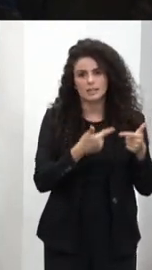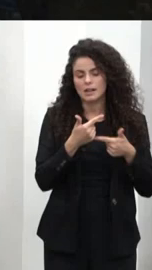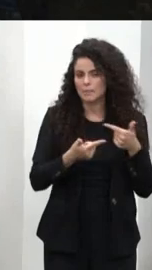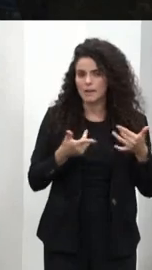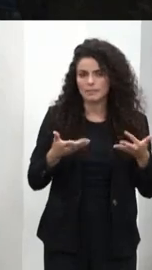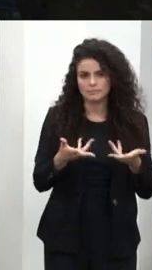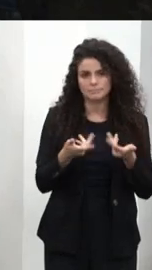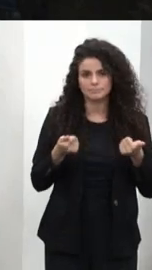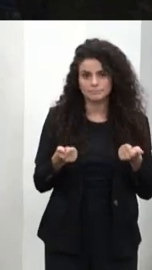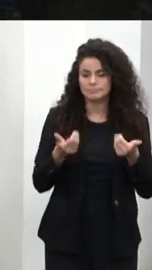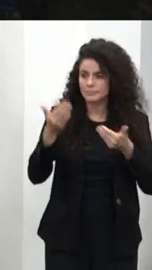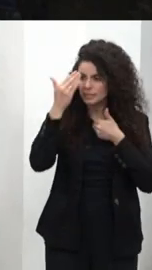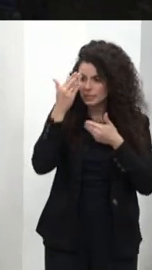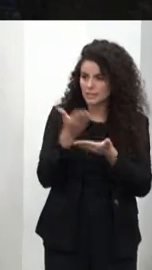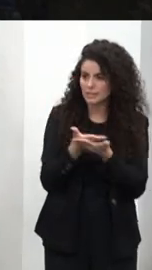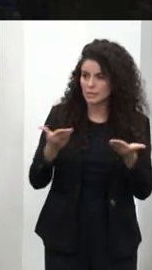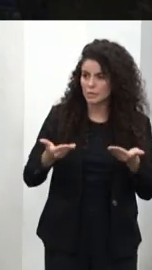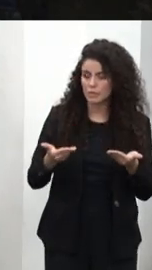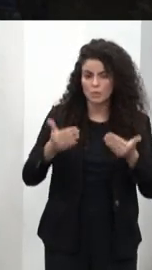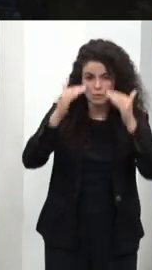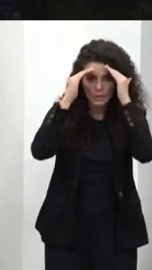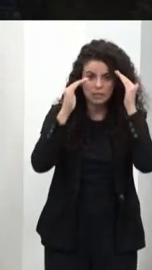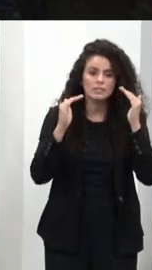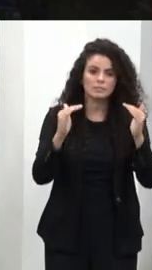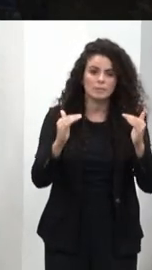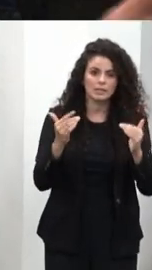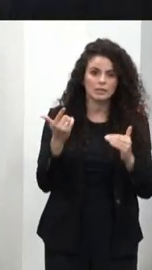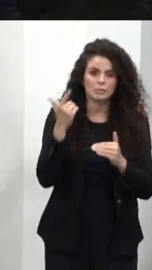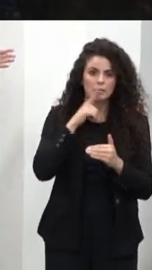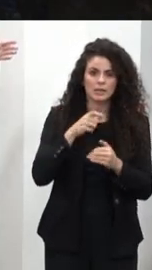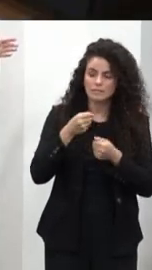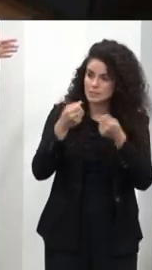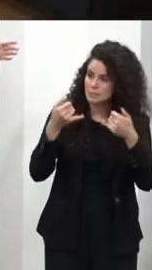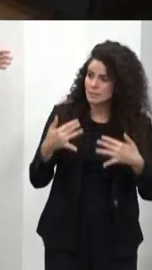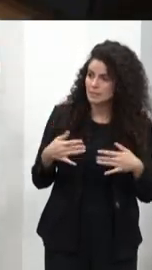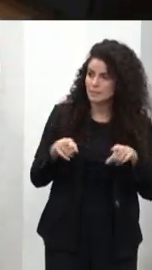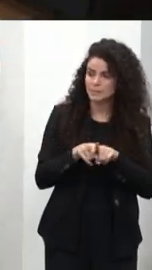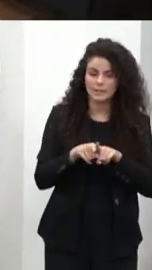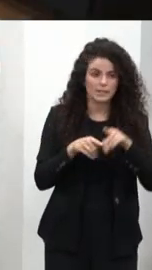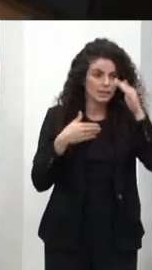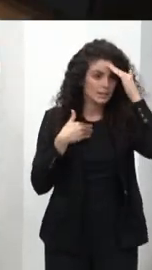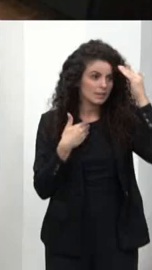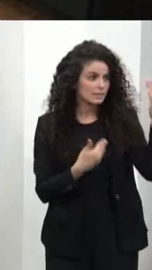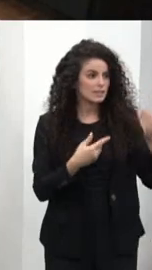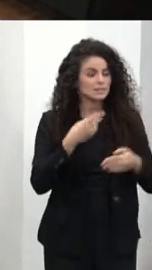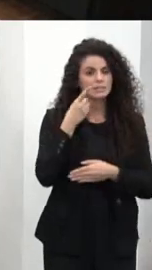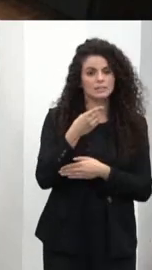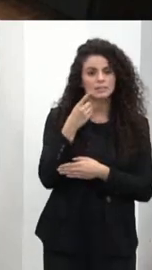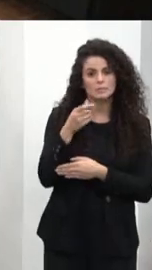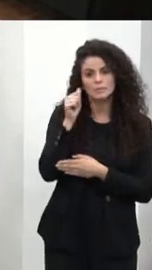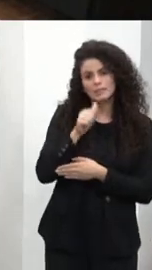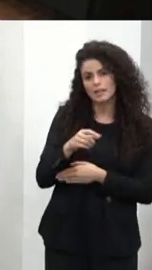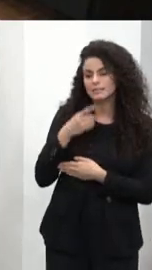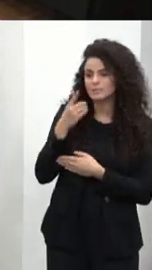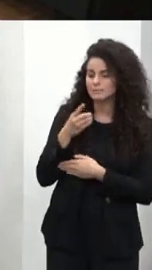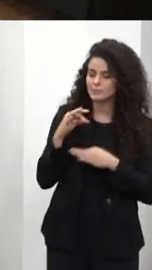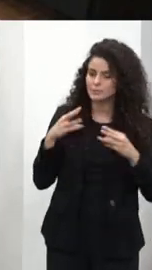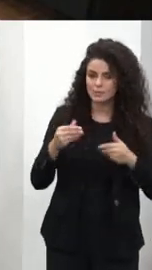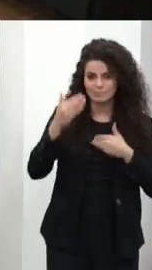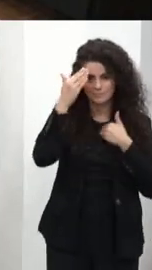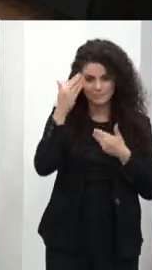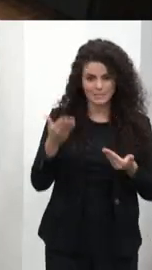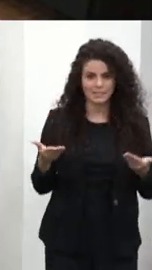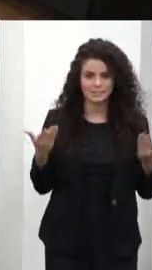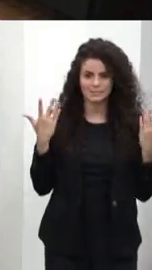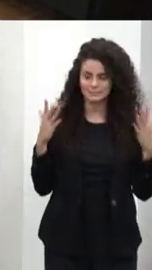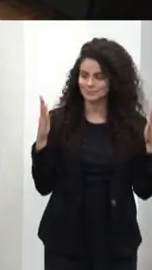Agradeço a todos o respeito que encontrei aqui quando cheguei para poder fazer esses esclarecimentos Agradeço ao Deputado a deputada e é isso qualquer